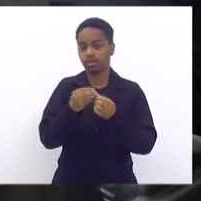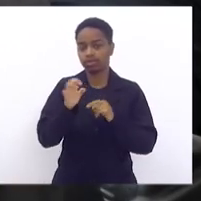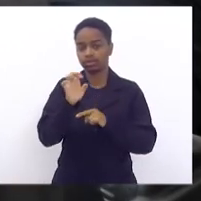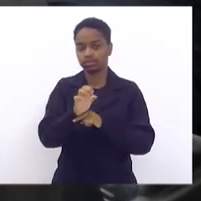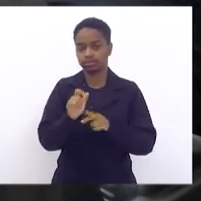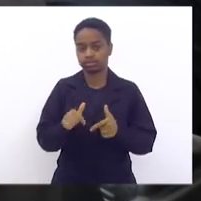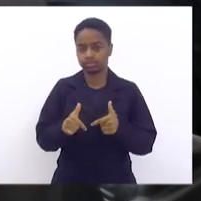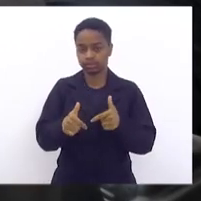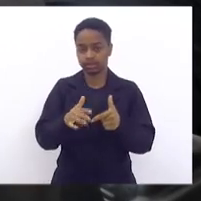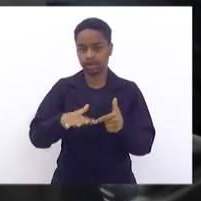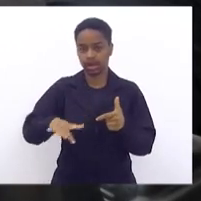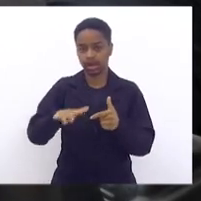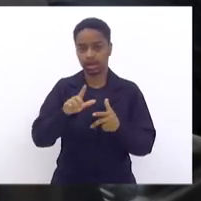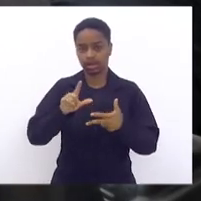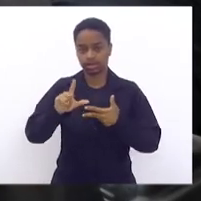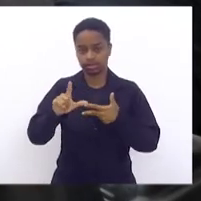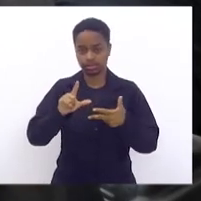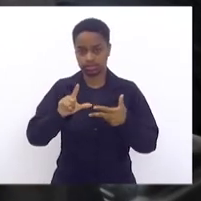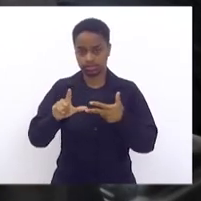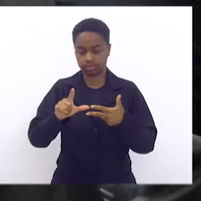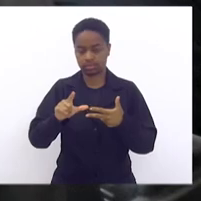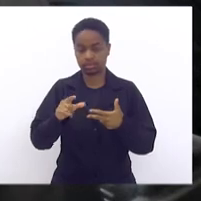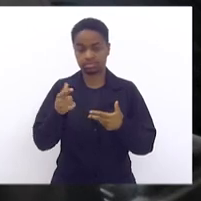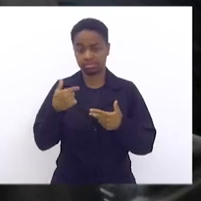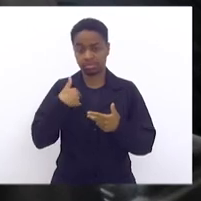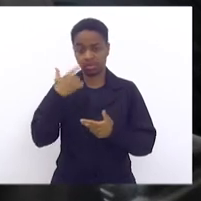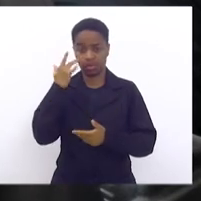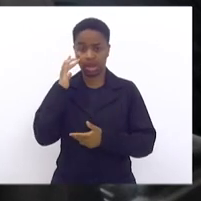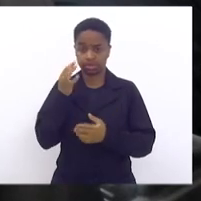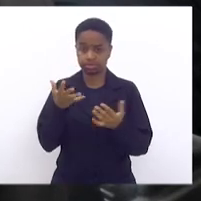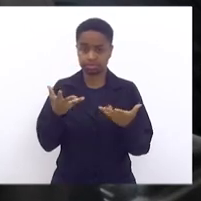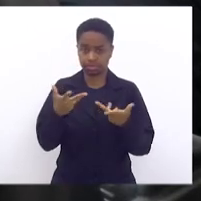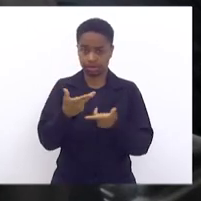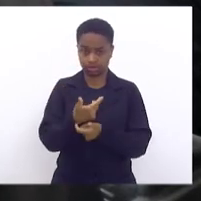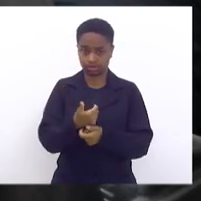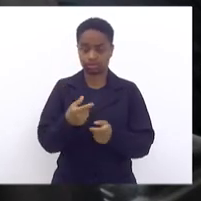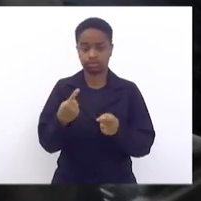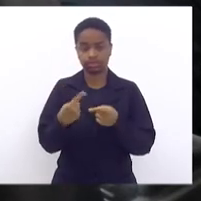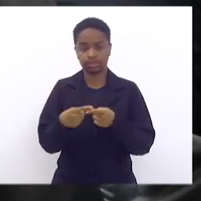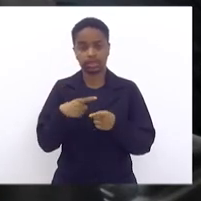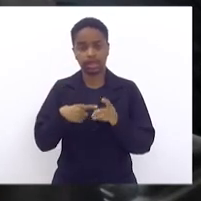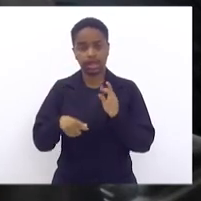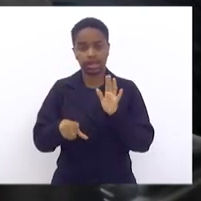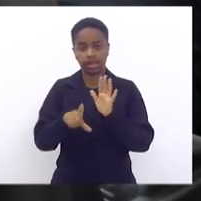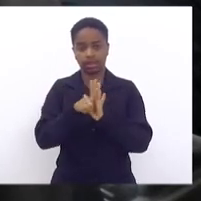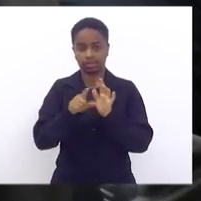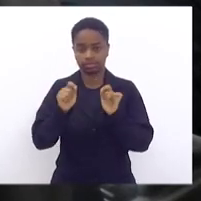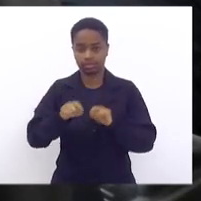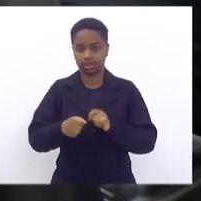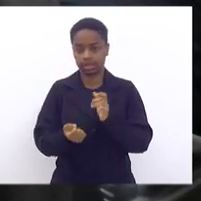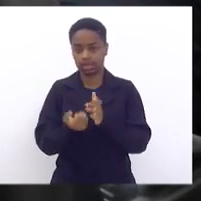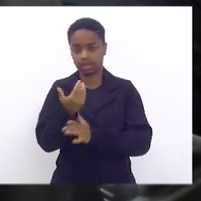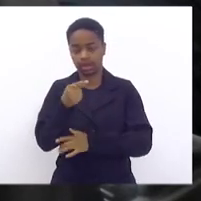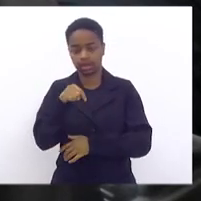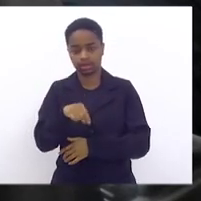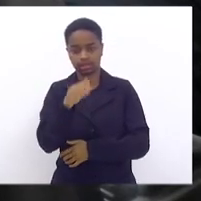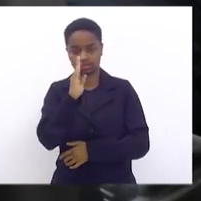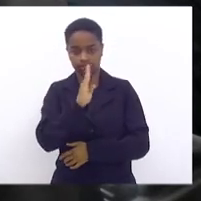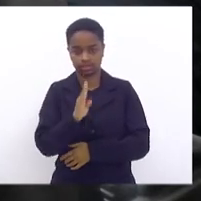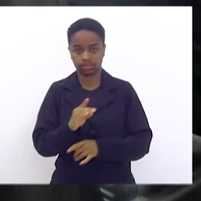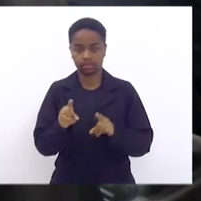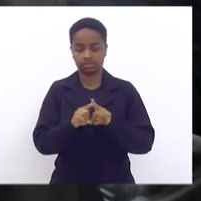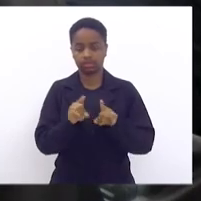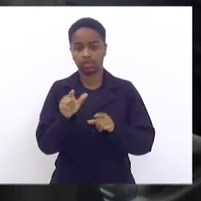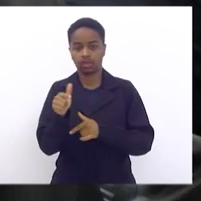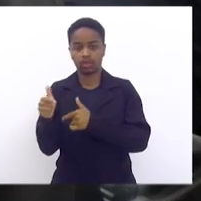tanto no âmbito legislativo, que eu achei fenomenal, leis que poderiam ser criadas pelo Estado brasileiro e esses outros